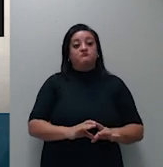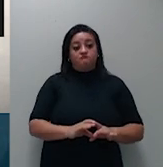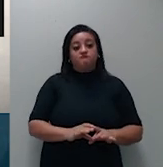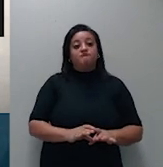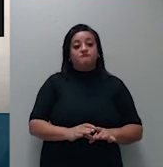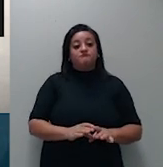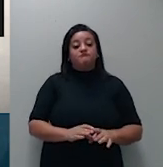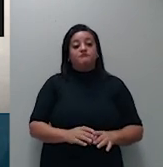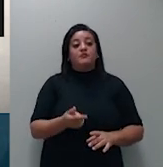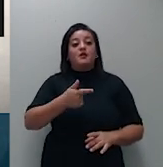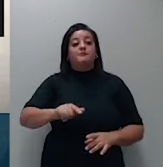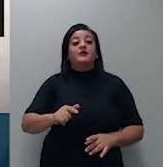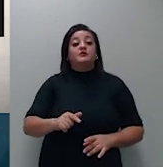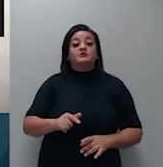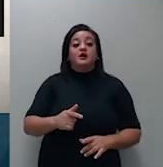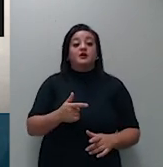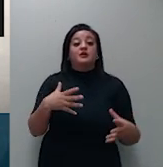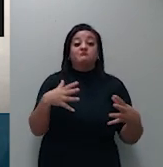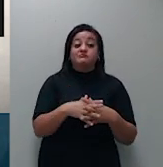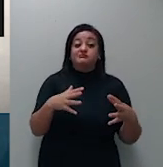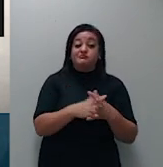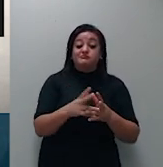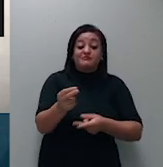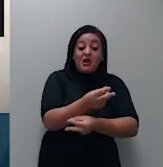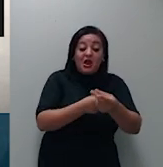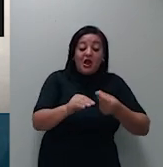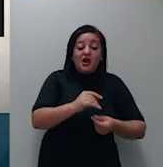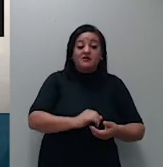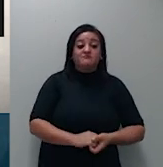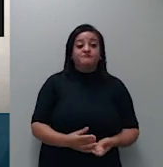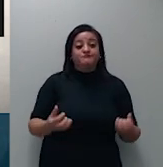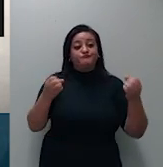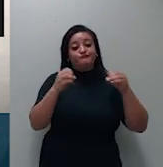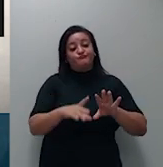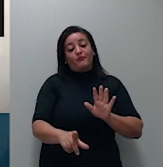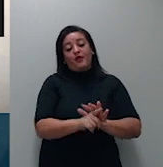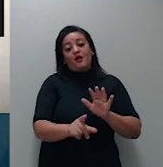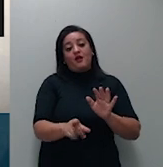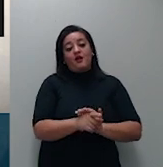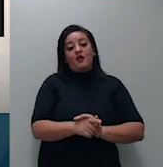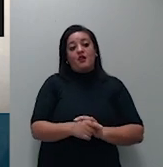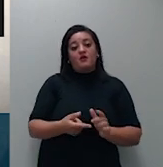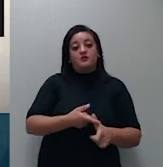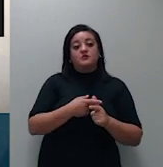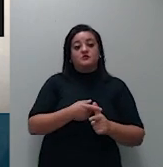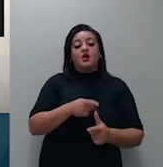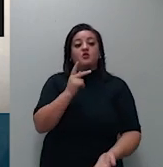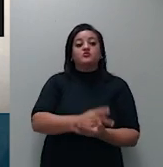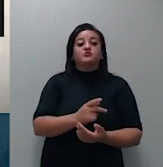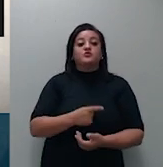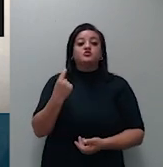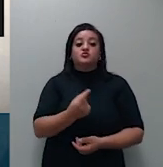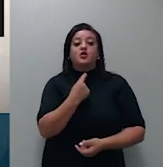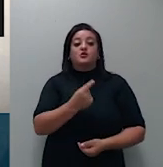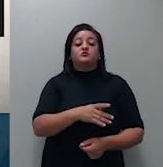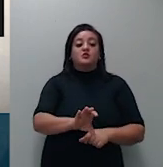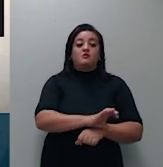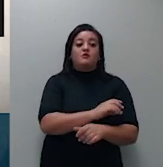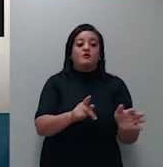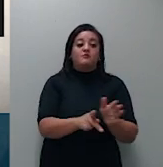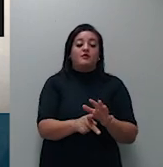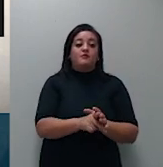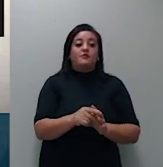específico para saída da Cris desistimular que o seu